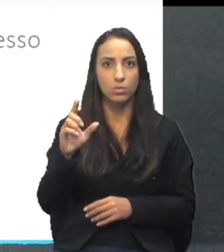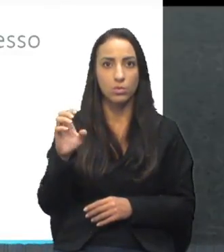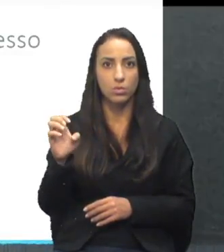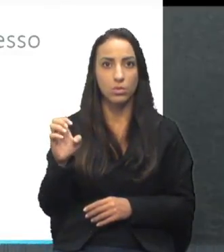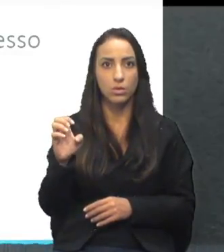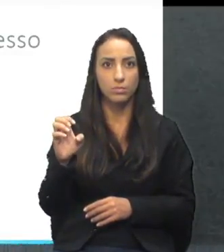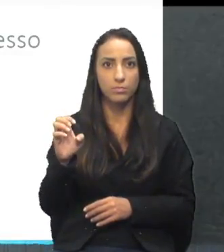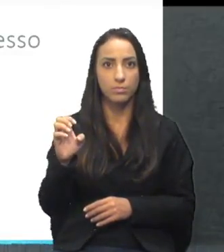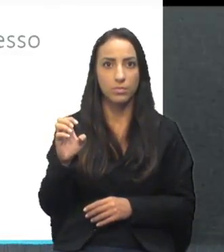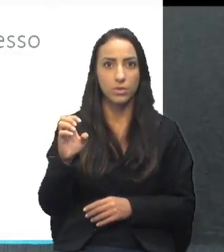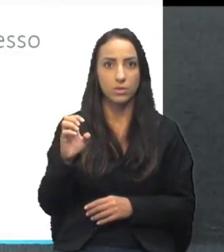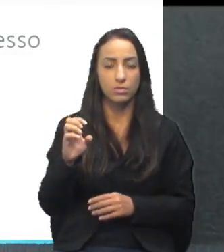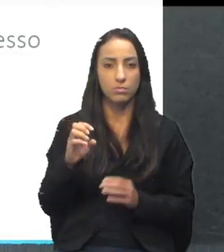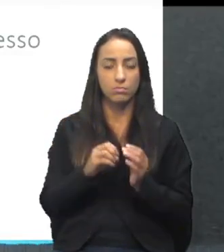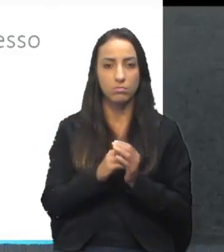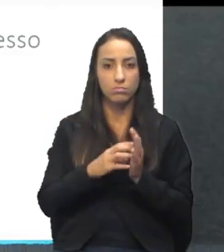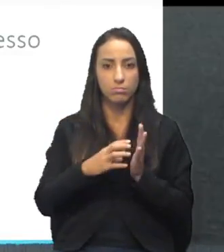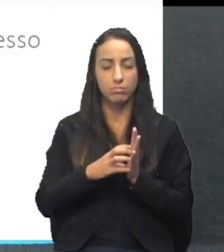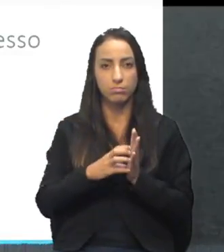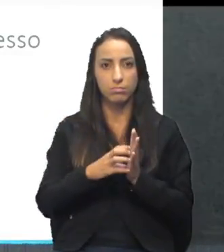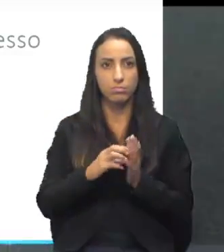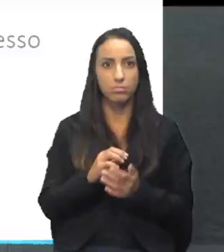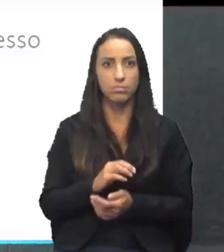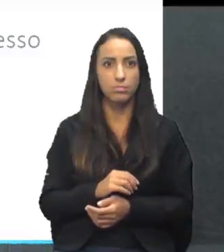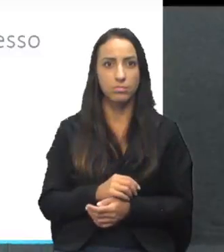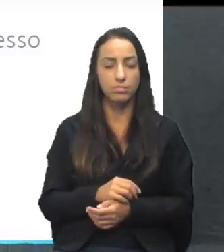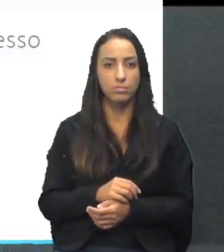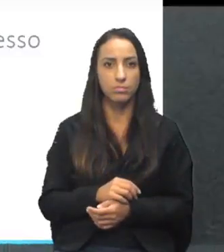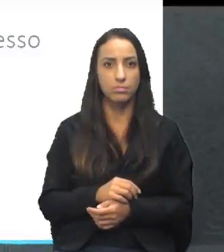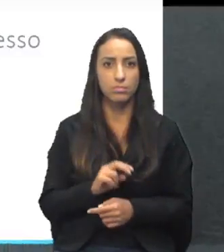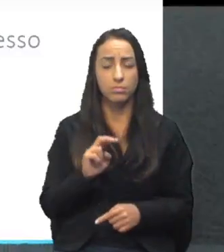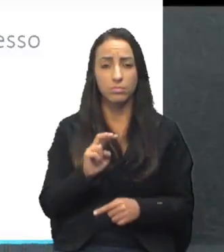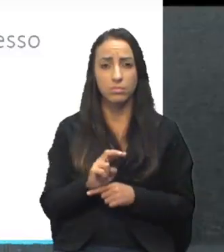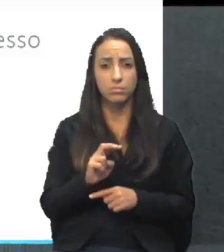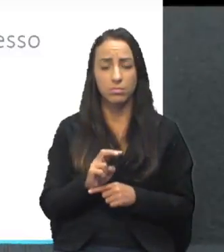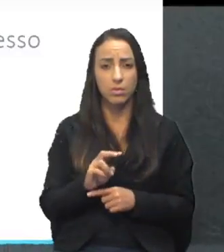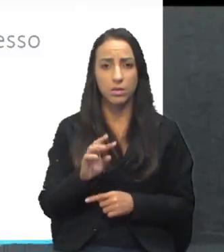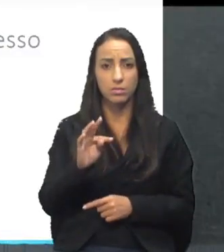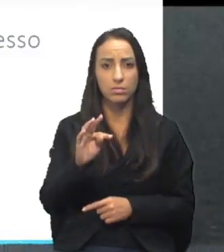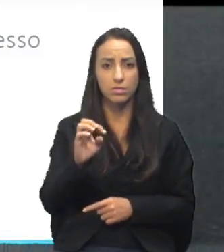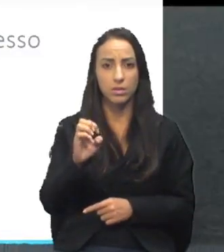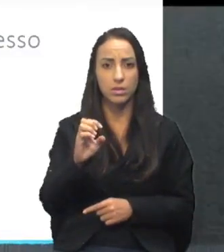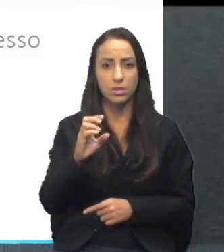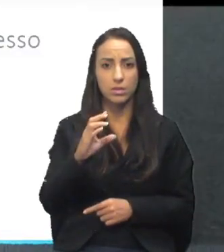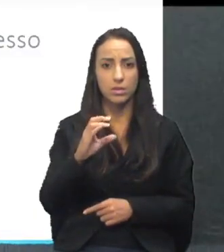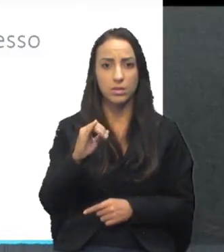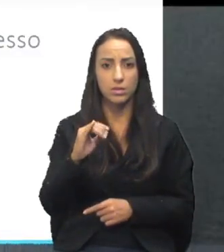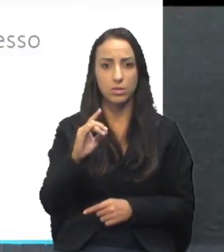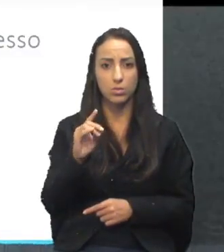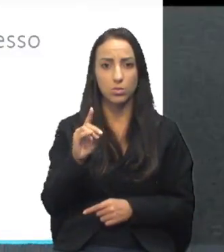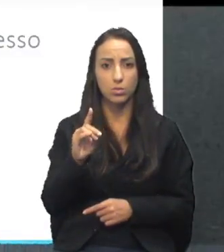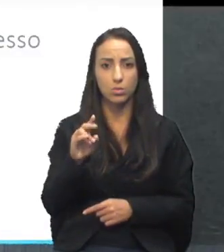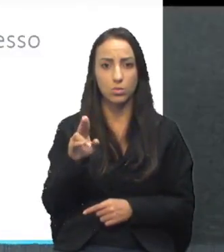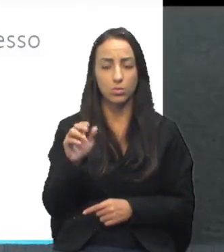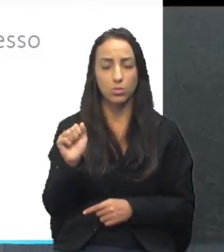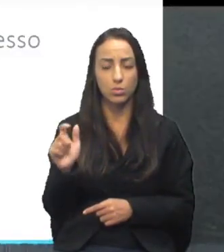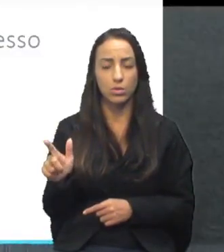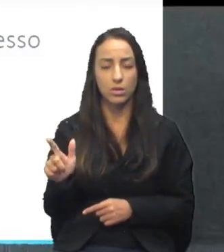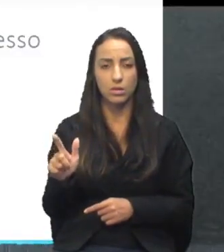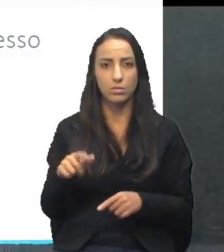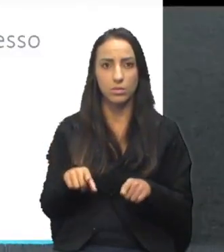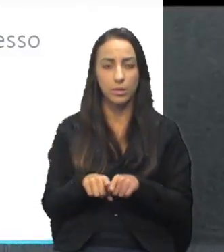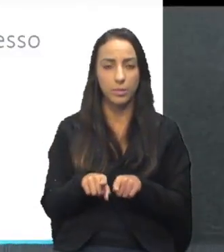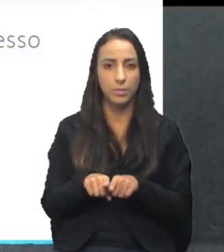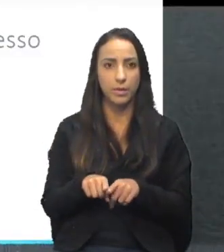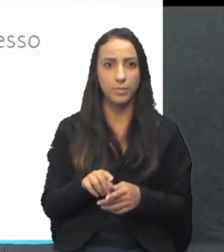proporcionar condições para o processo de reparo tecidual, ou seja, auxiliar nas etapas do